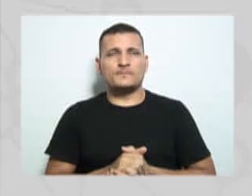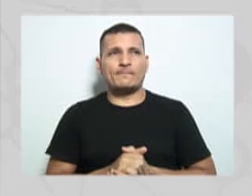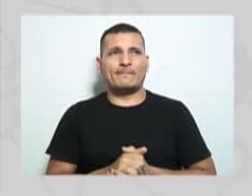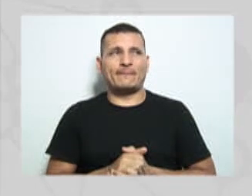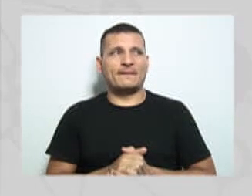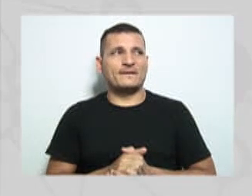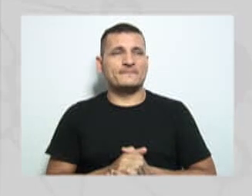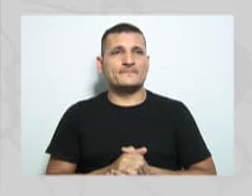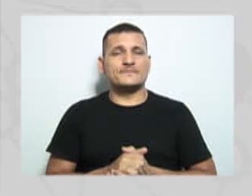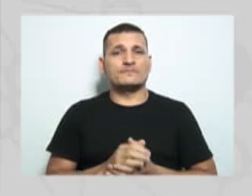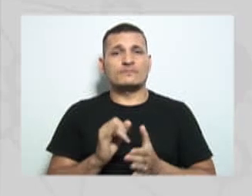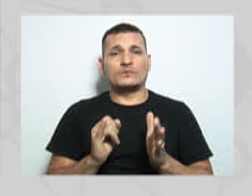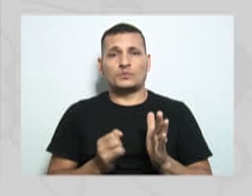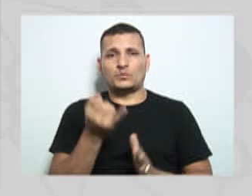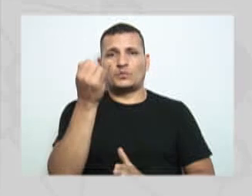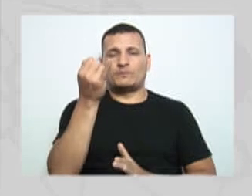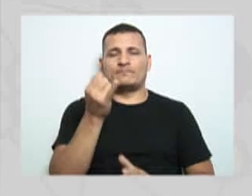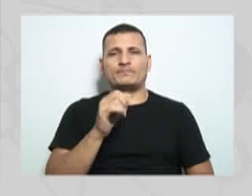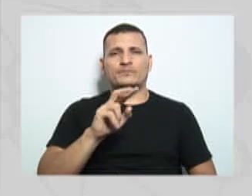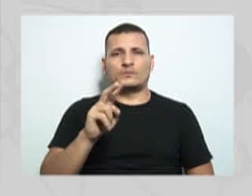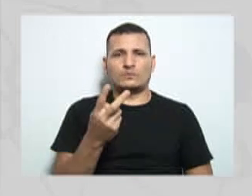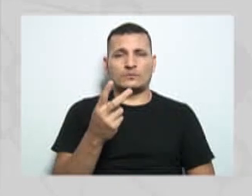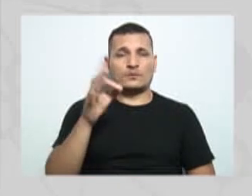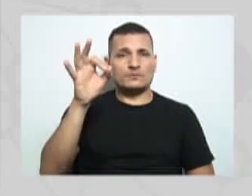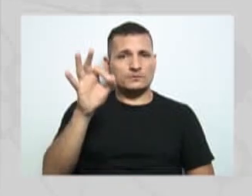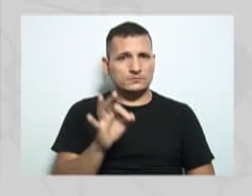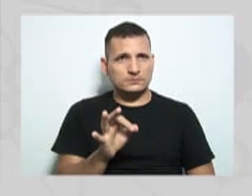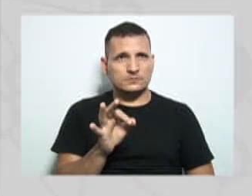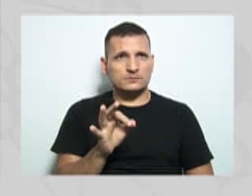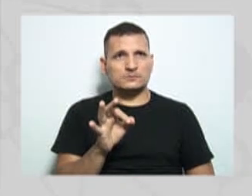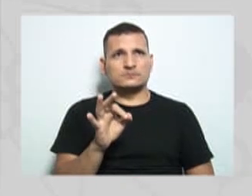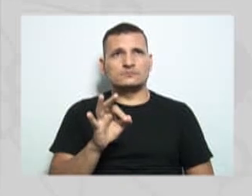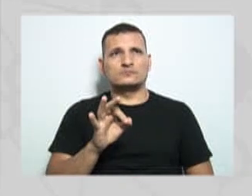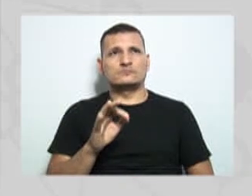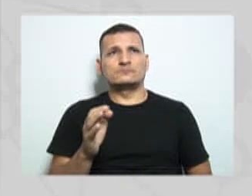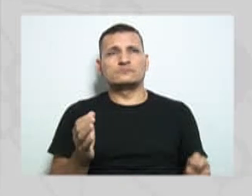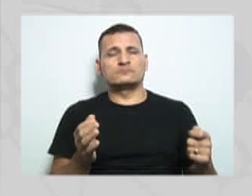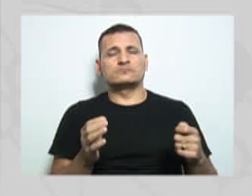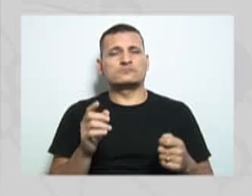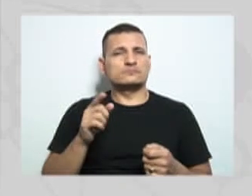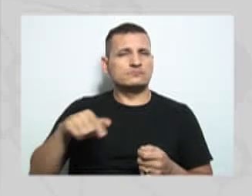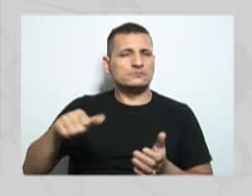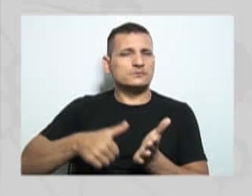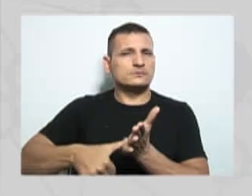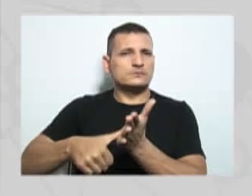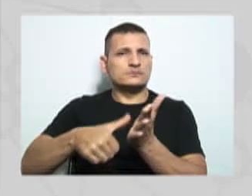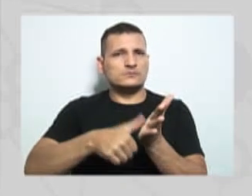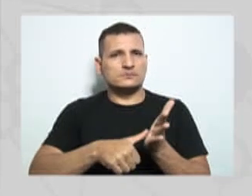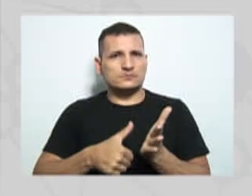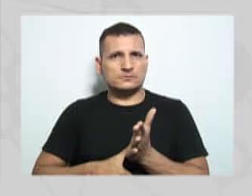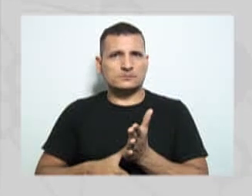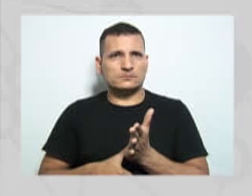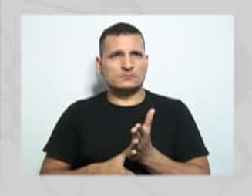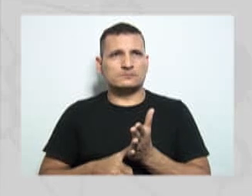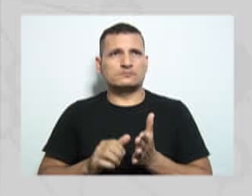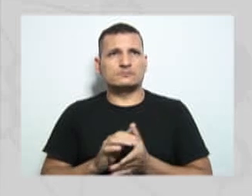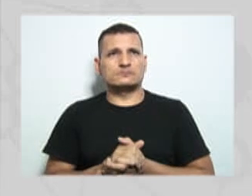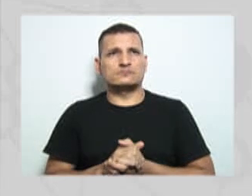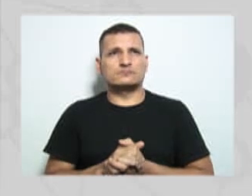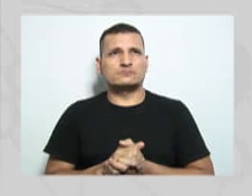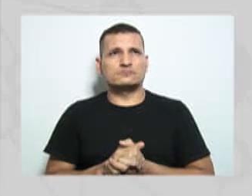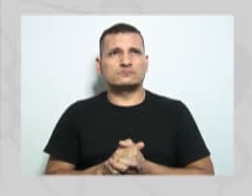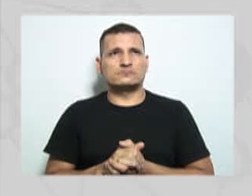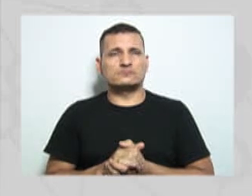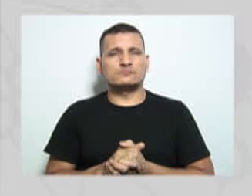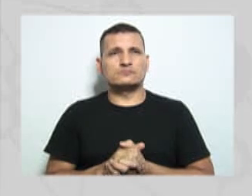Os juros de 12% sobre capital social, pagos ou creditados aos cooperados, sujeitos à tributação como rendimentos de aplicações financeiras